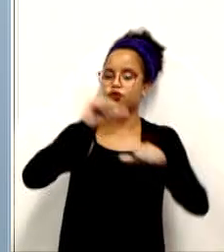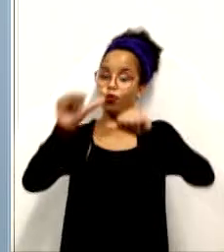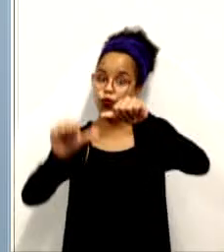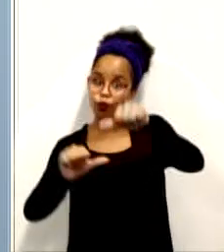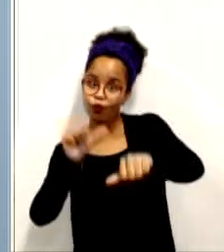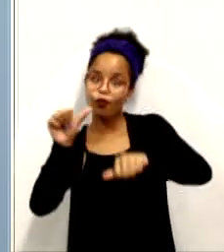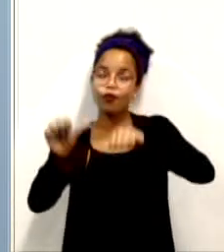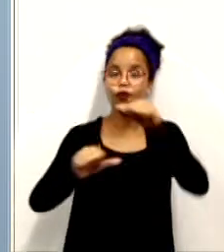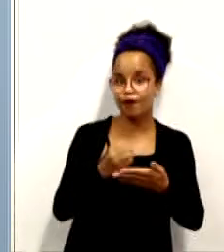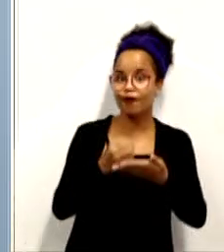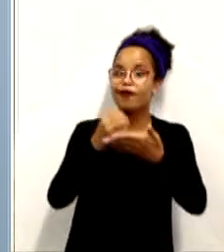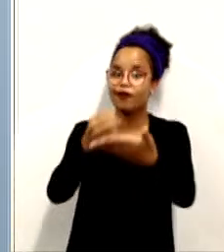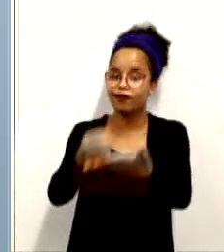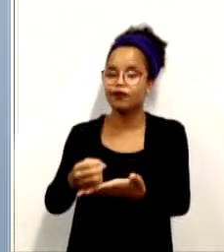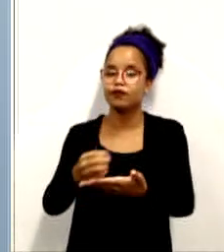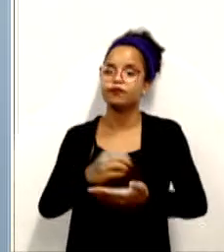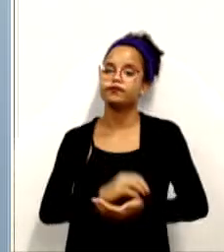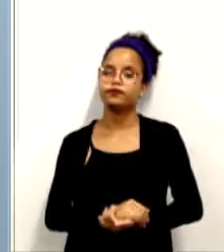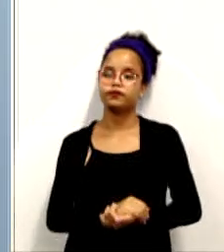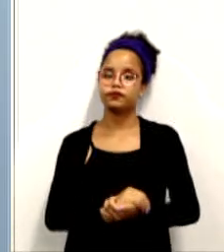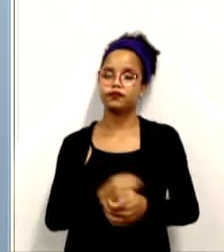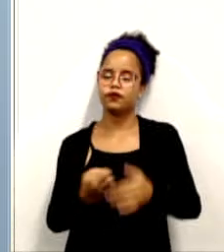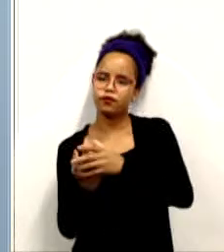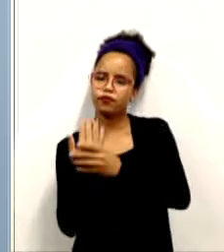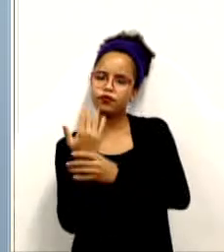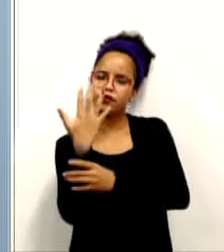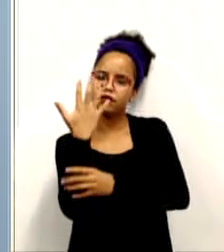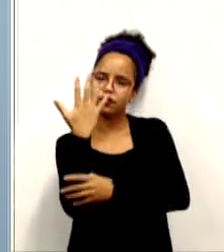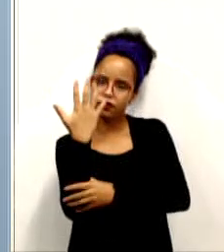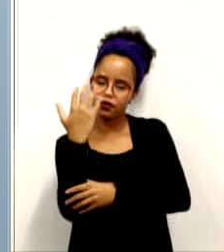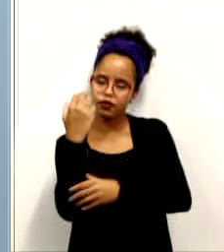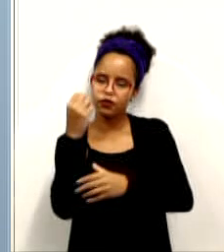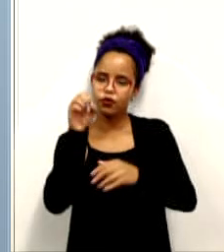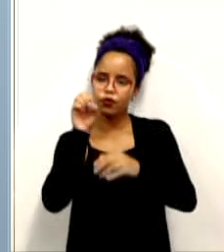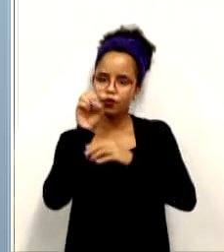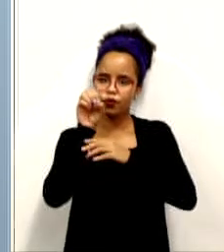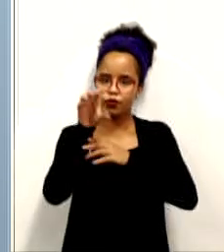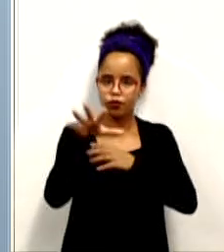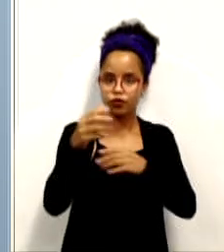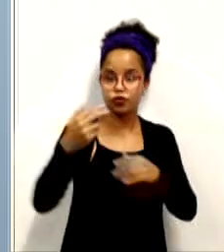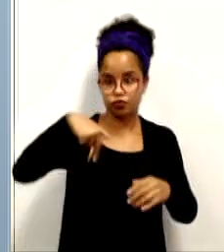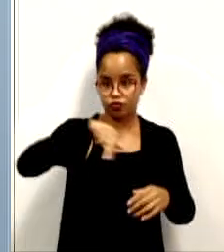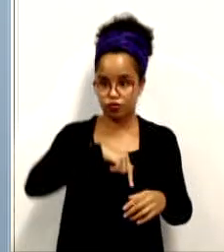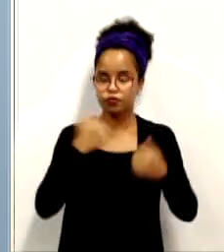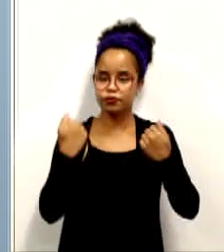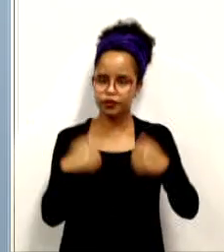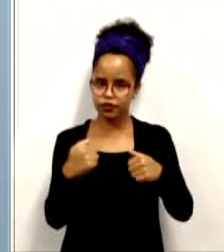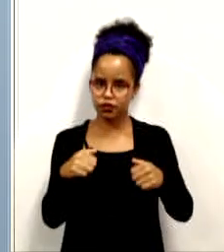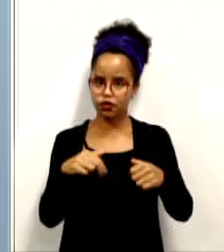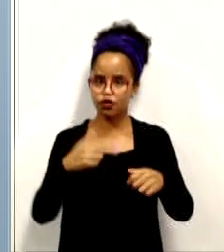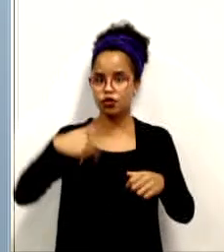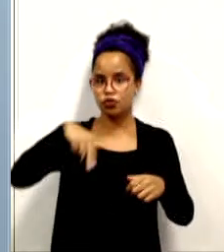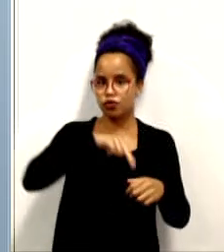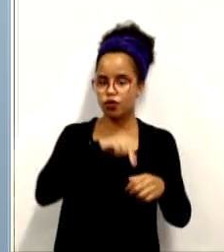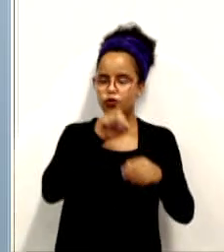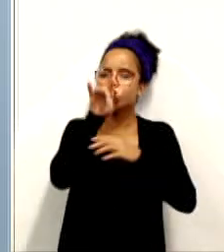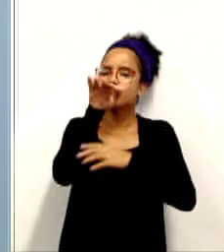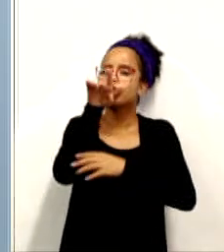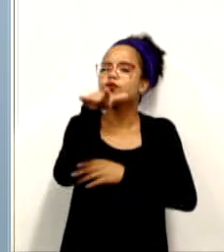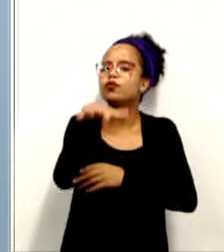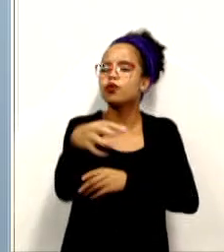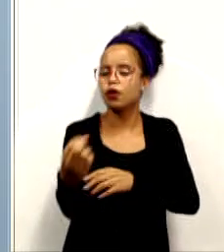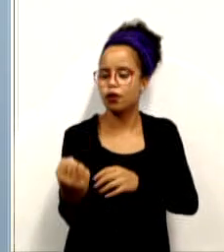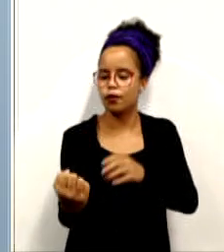As plantas liberam para nós aquilo que nós precisamos, né? E nós liberamos para ela aquilo que elas precisam.